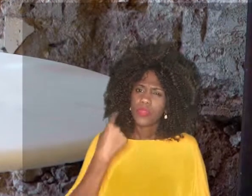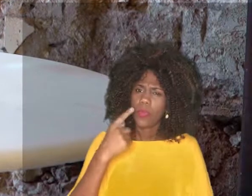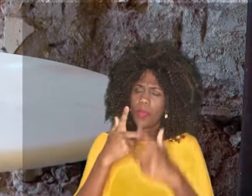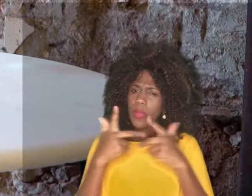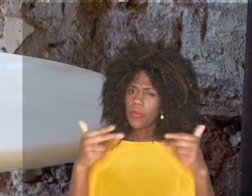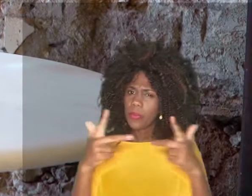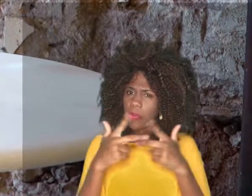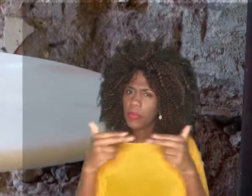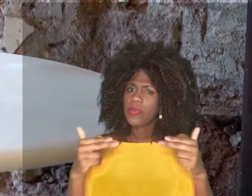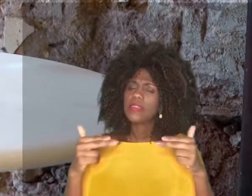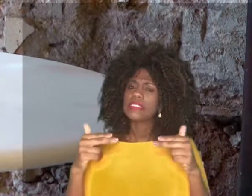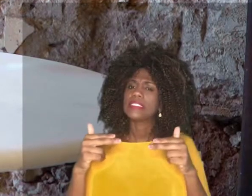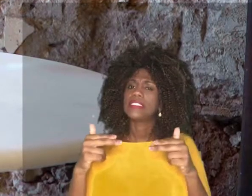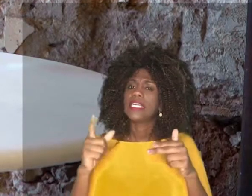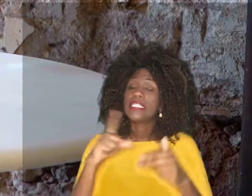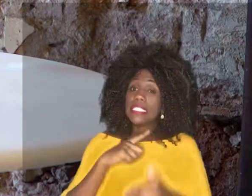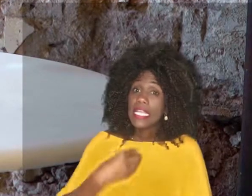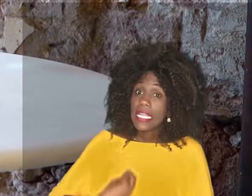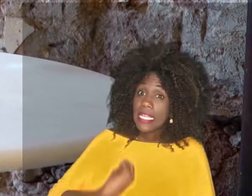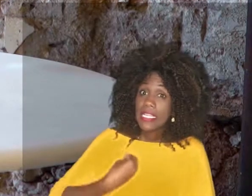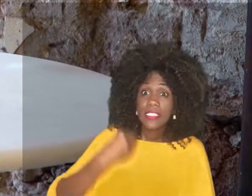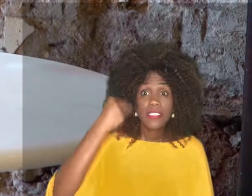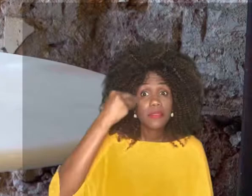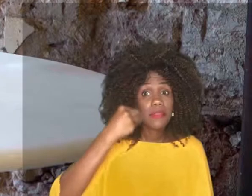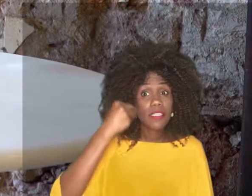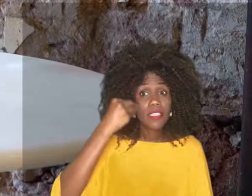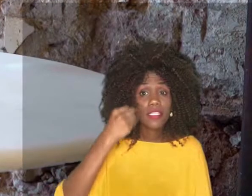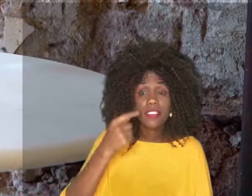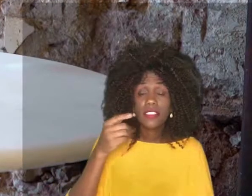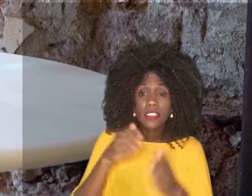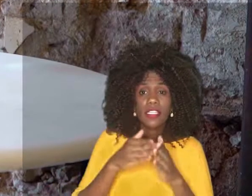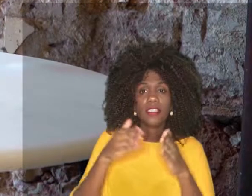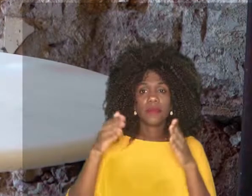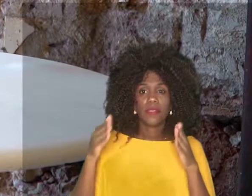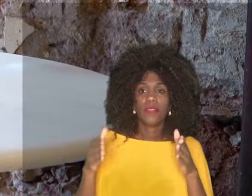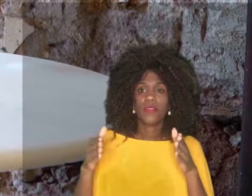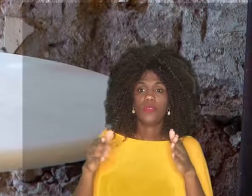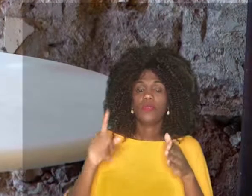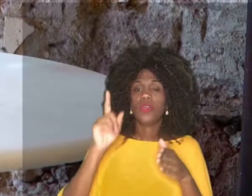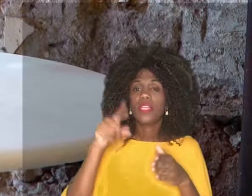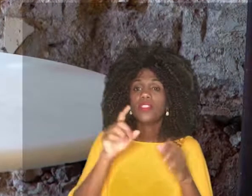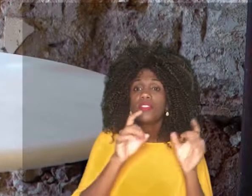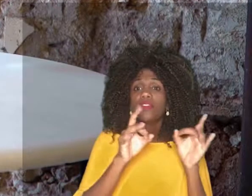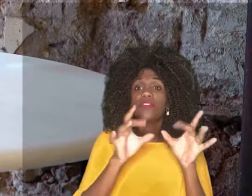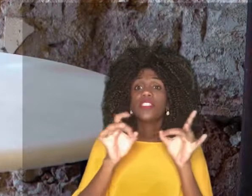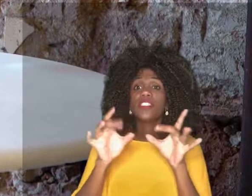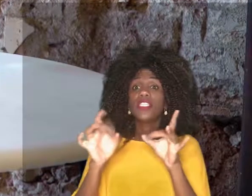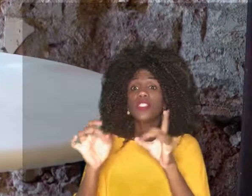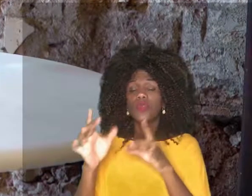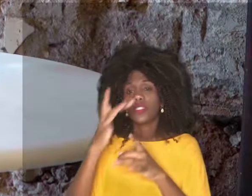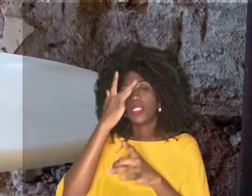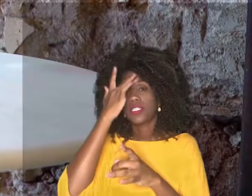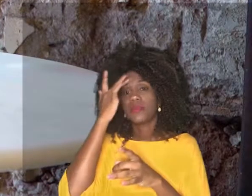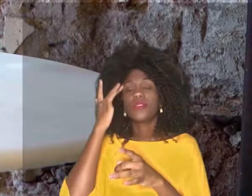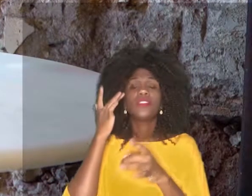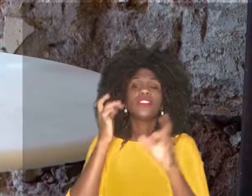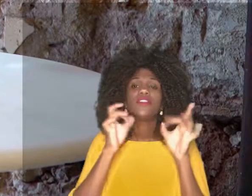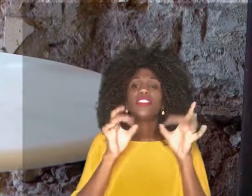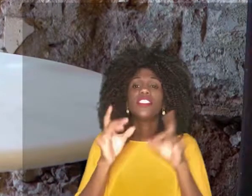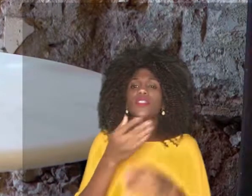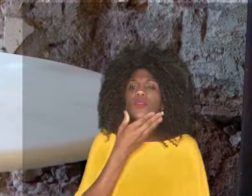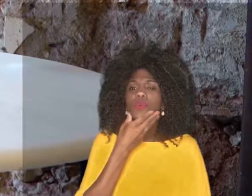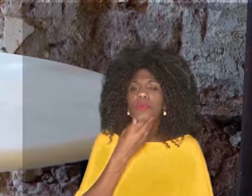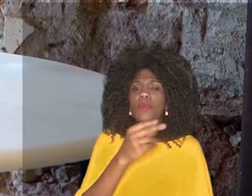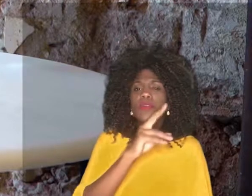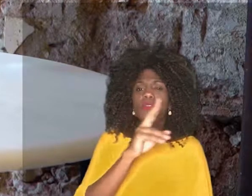uma coisa também que era da vivência daquela época, que era os vendedores ambulantes. E tinha seu